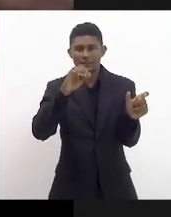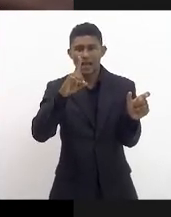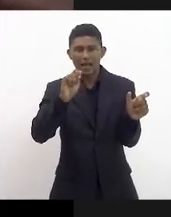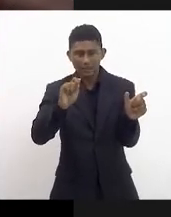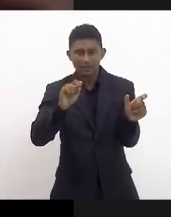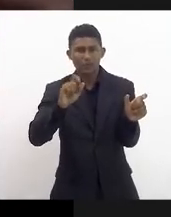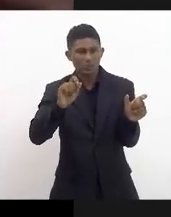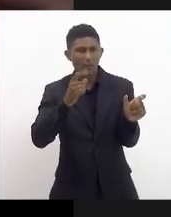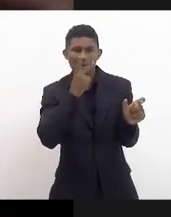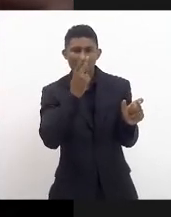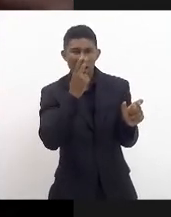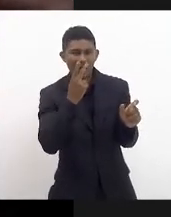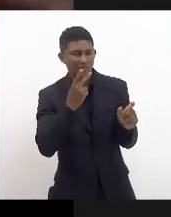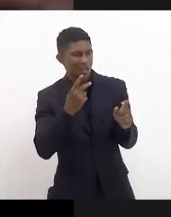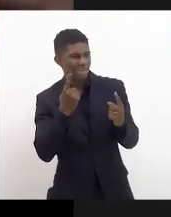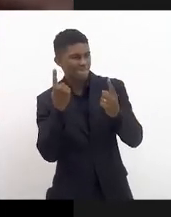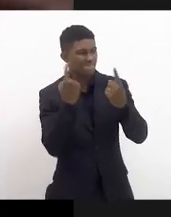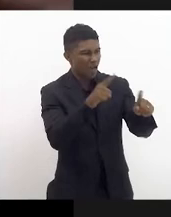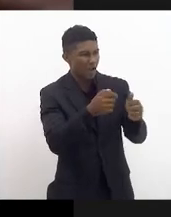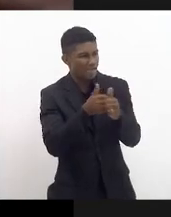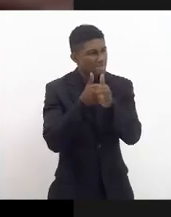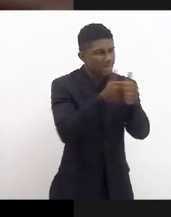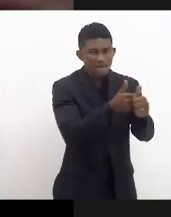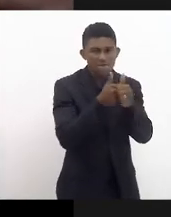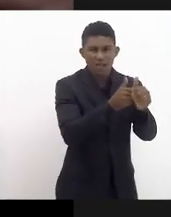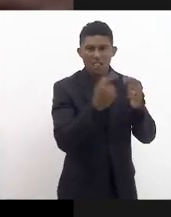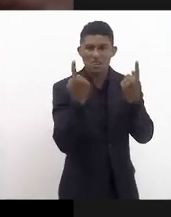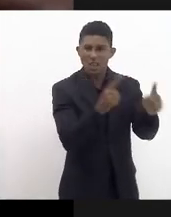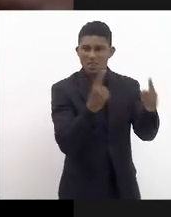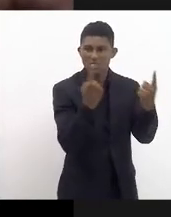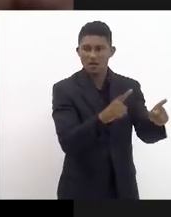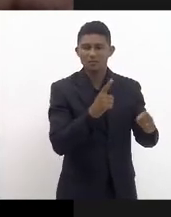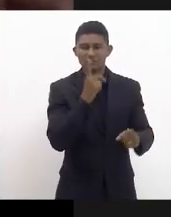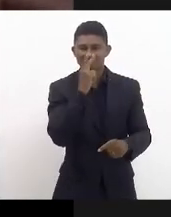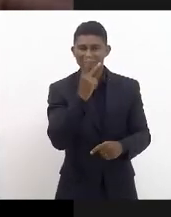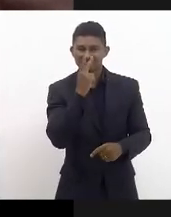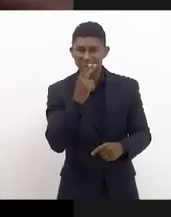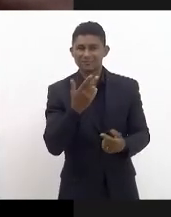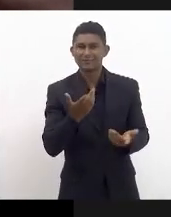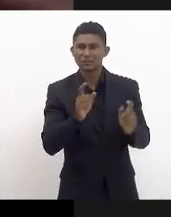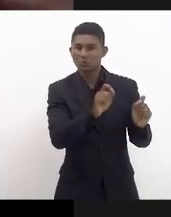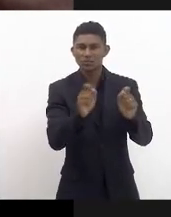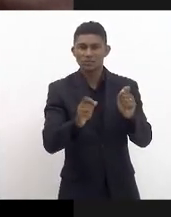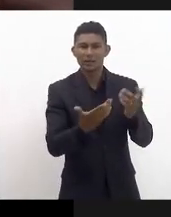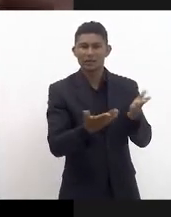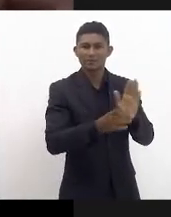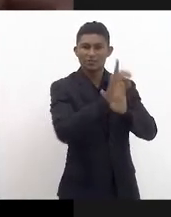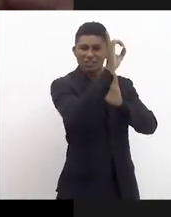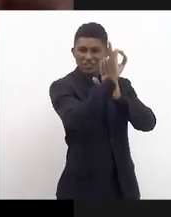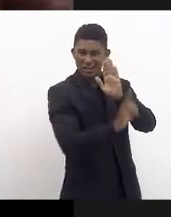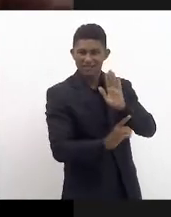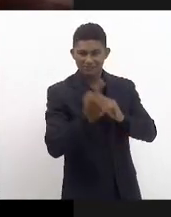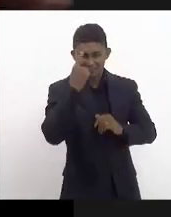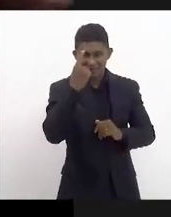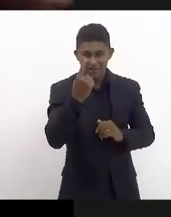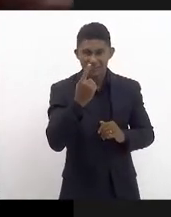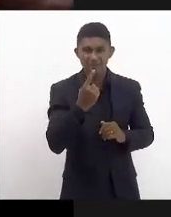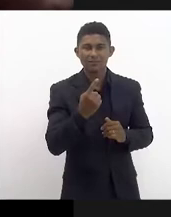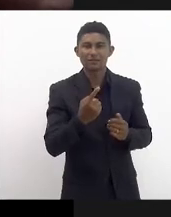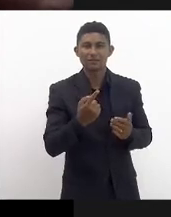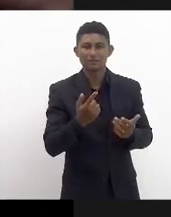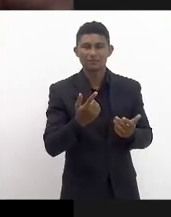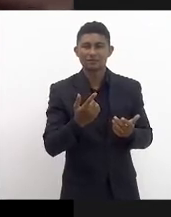subliminarmente, né, para mim, é uma projeção de uma cassação ao direito à palavra. Isso não devia acontecer nem